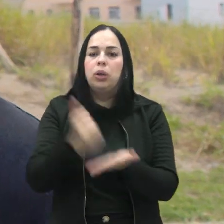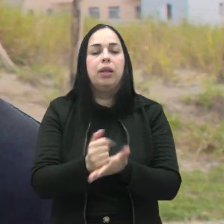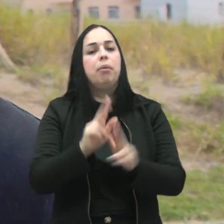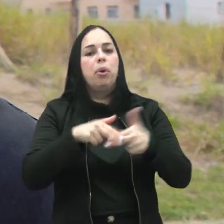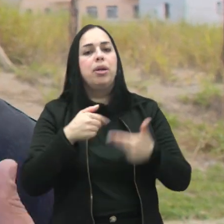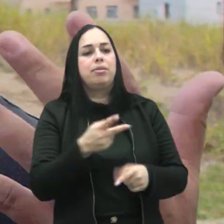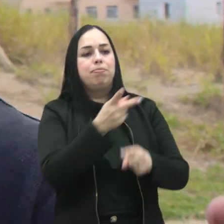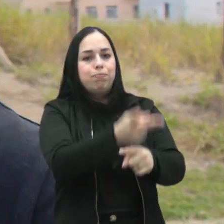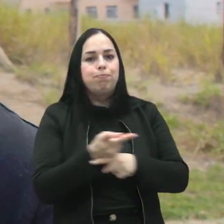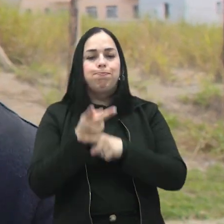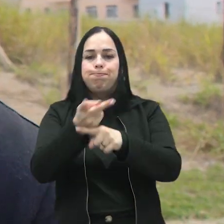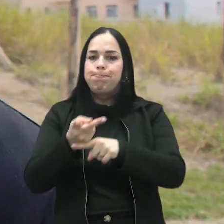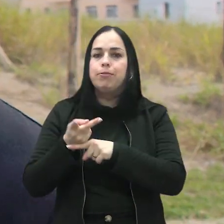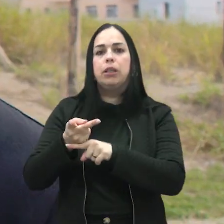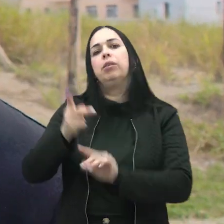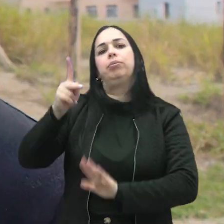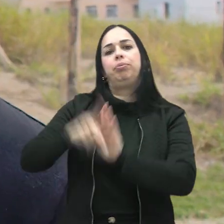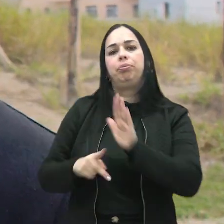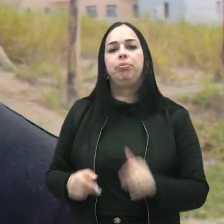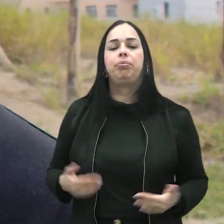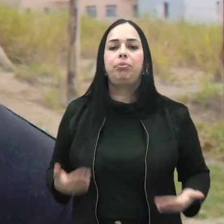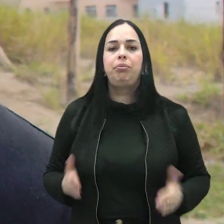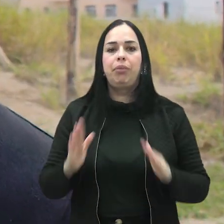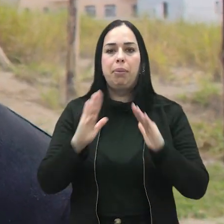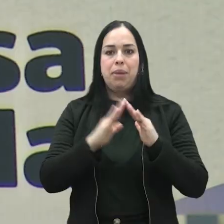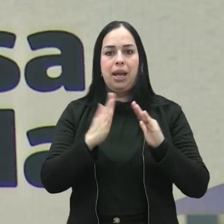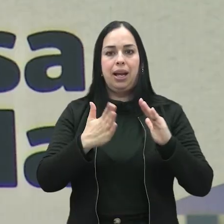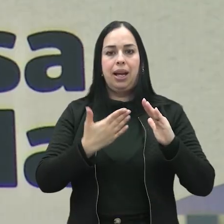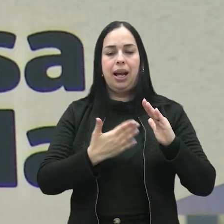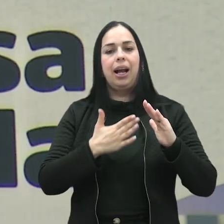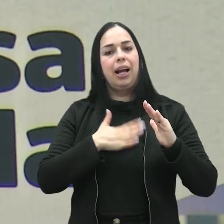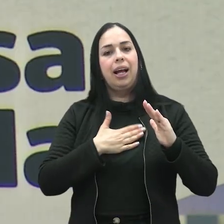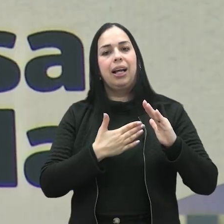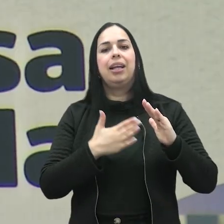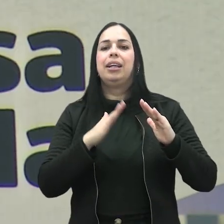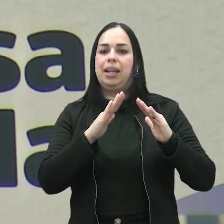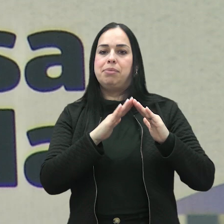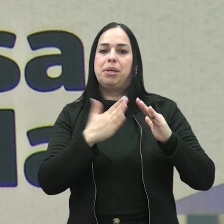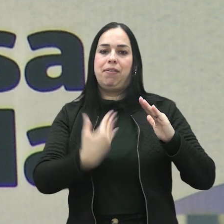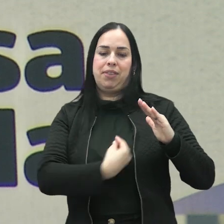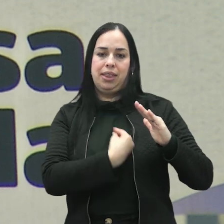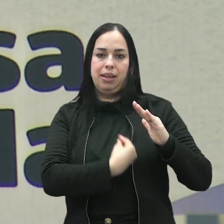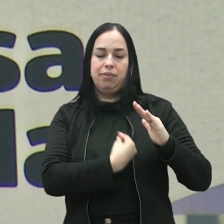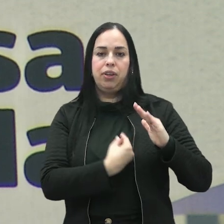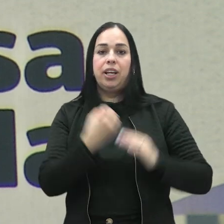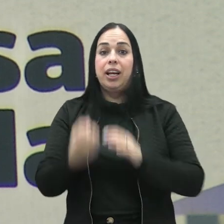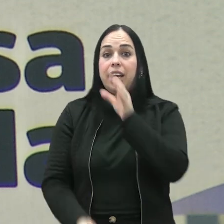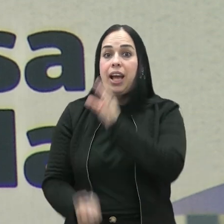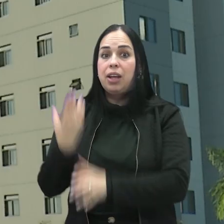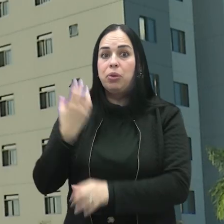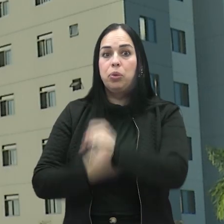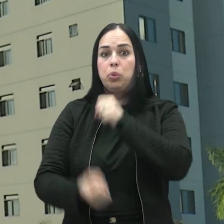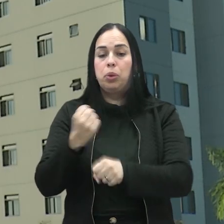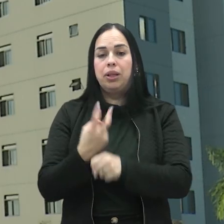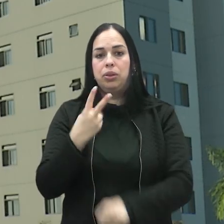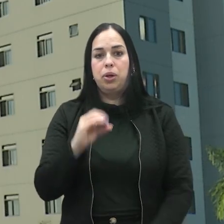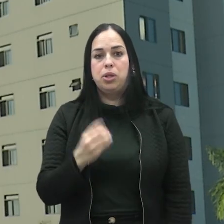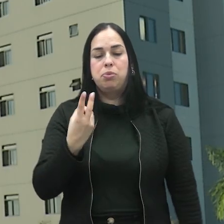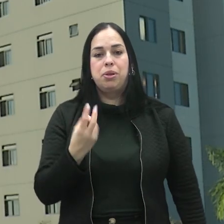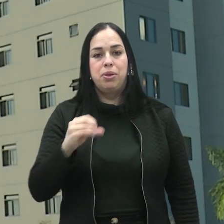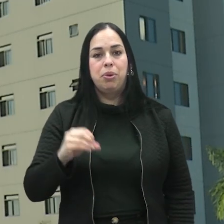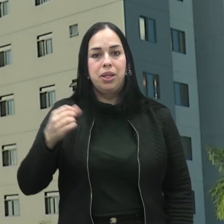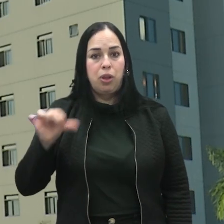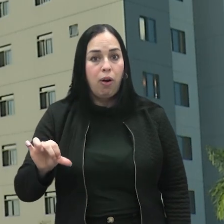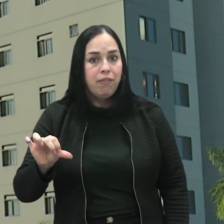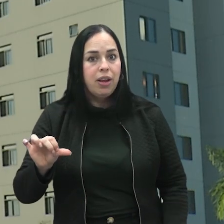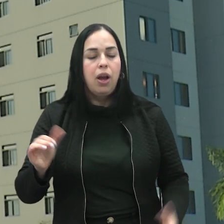Então isso mostra a procura pelo programa aí pelos clientes. O Minha Casa Minha Vida foi criado em 2009 e oferece